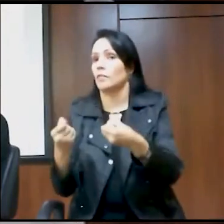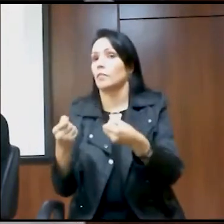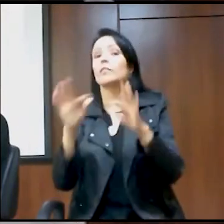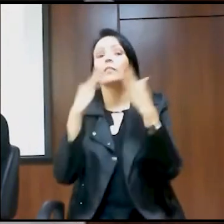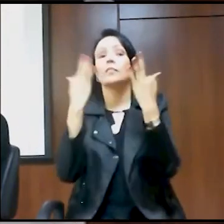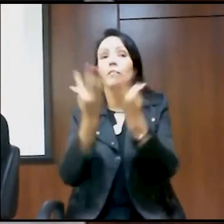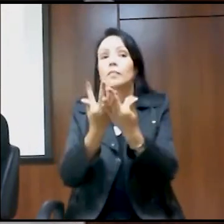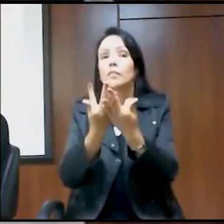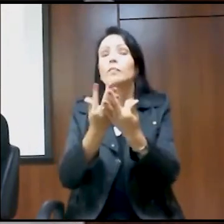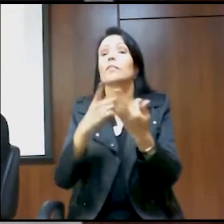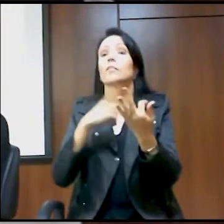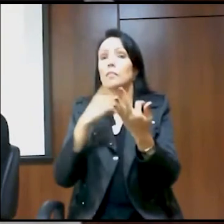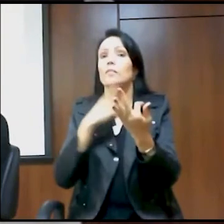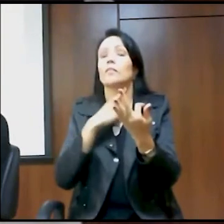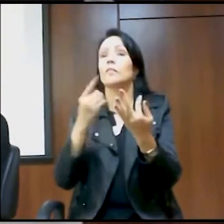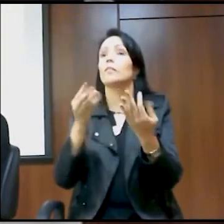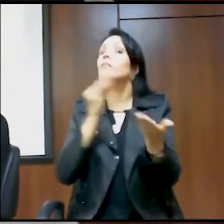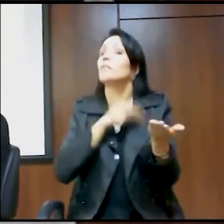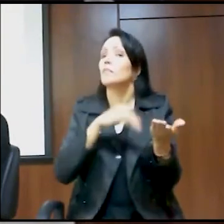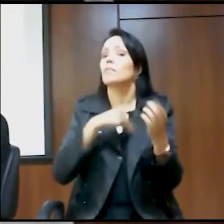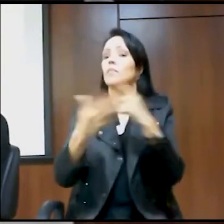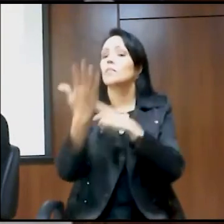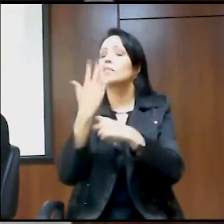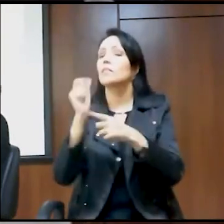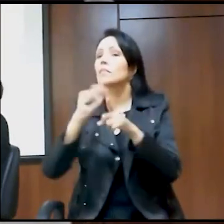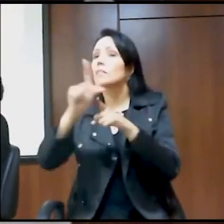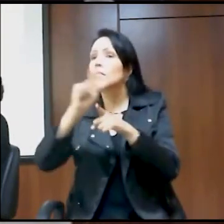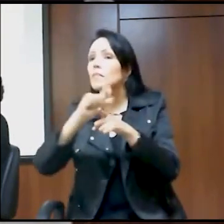famílias, elas estavam recebendo o auxílio aluguel